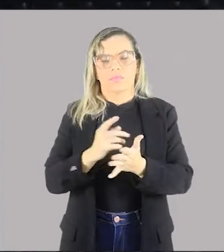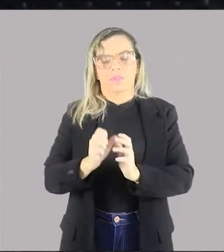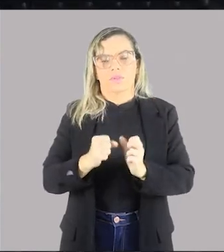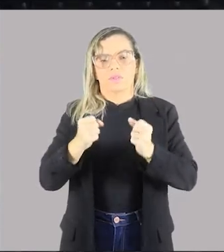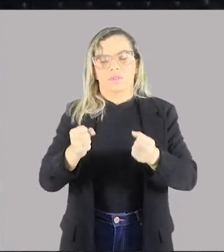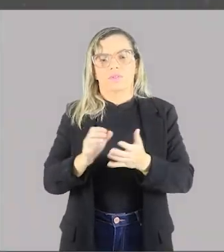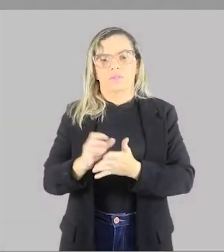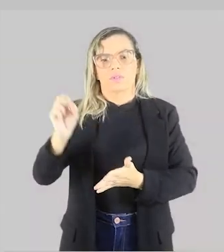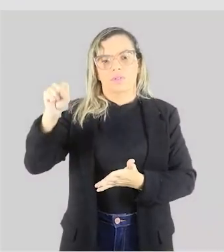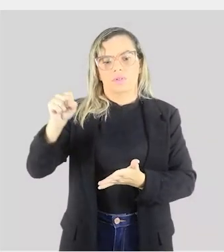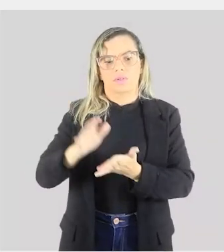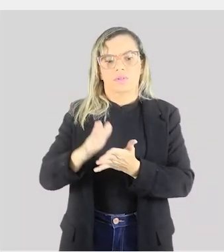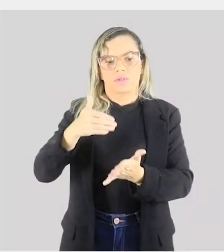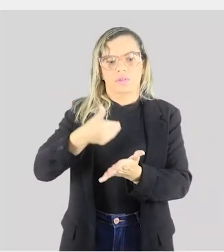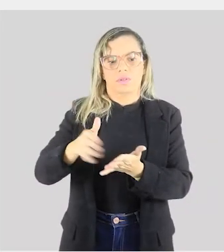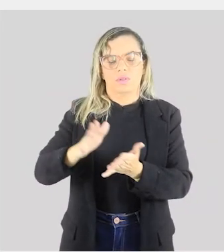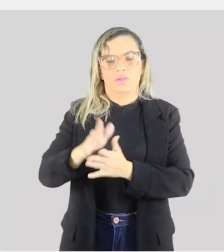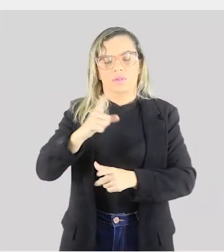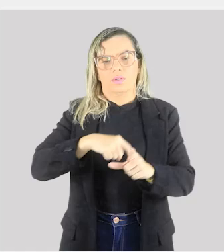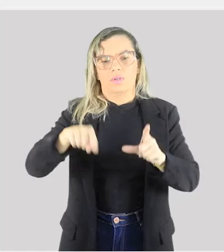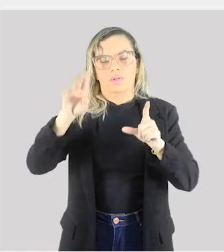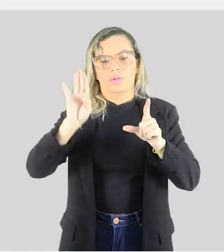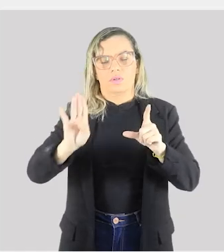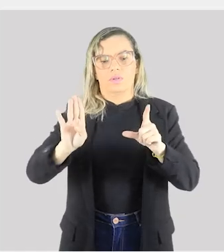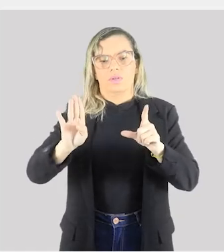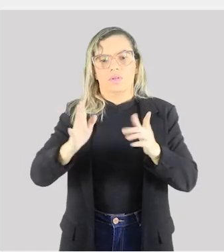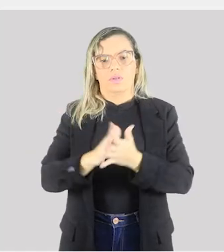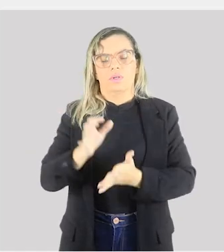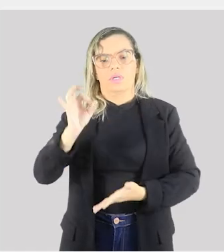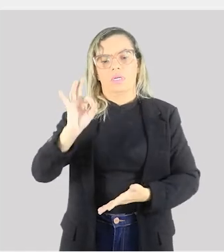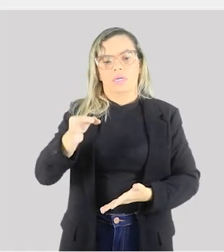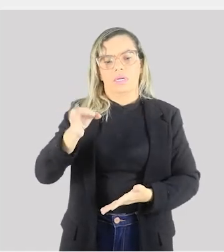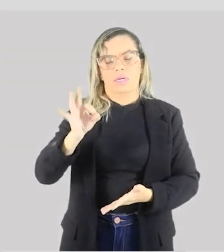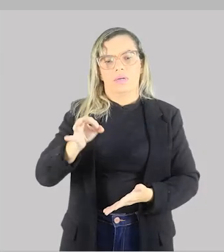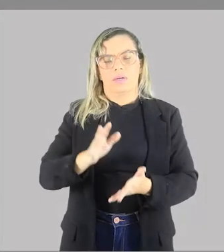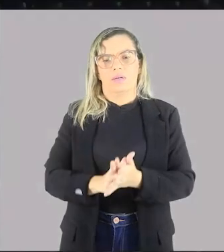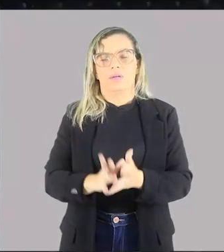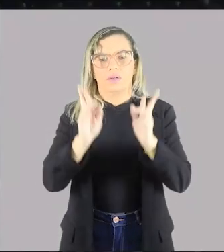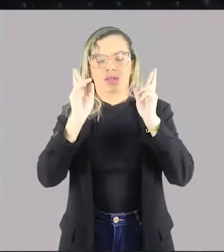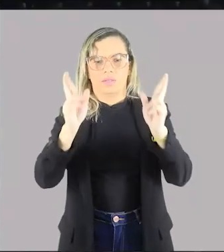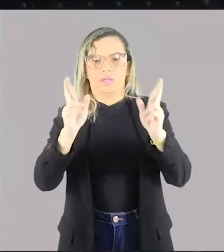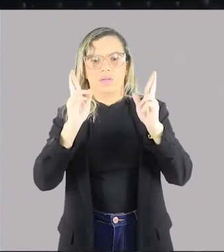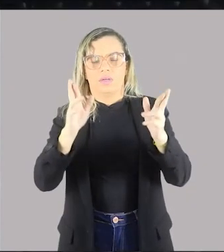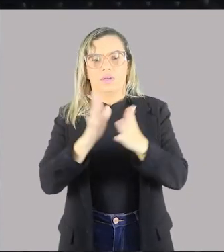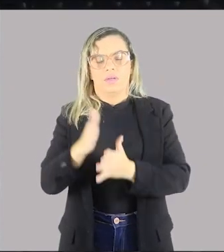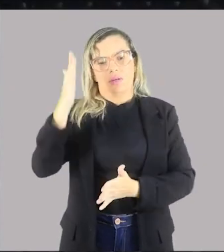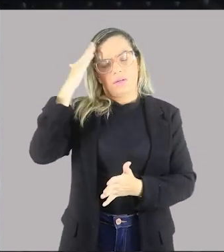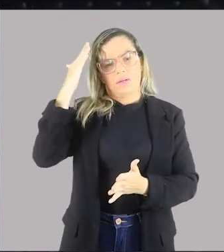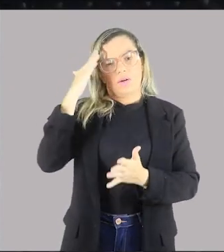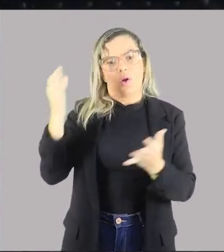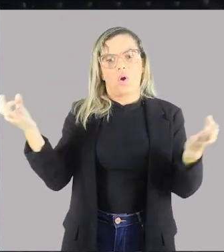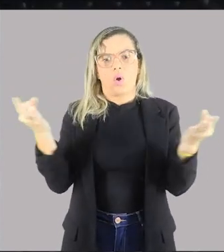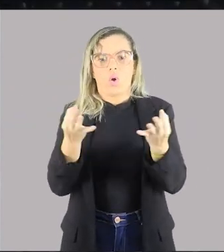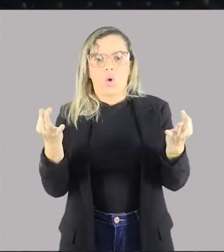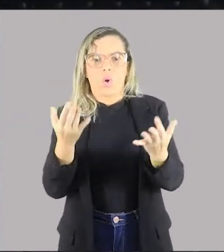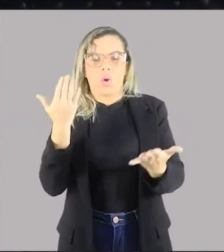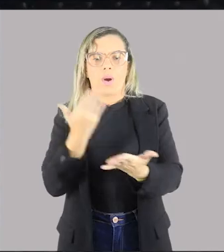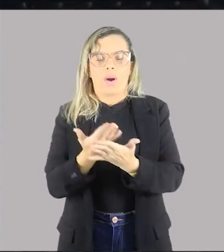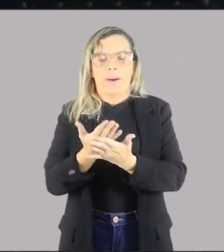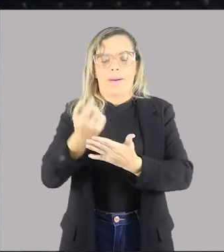possível sim demiti-lo. Letra B, portanto, é a questão correta. Eu espero que vocês tenham tido ótimos estudos,